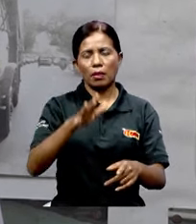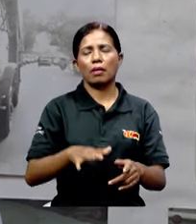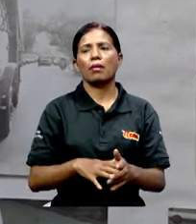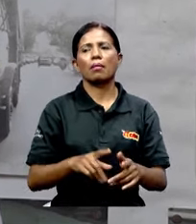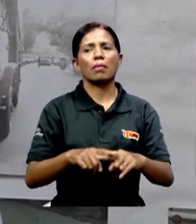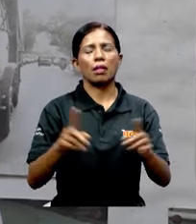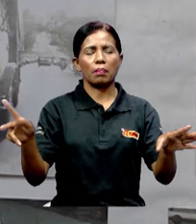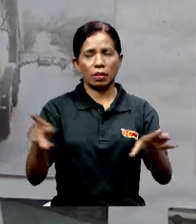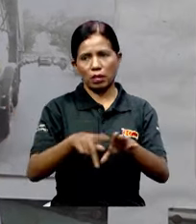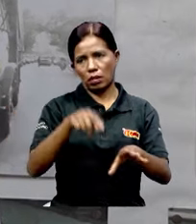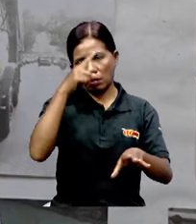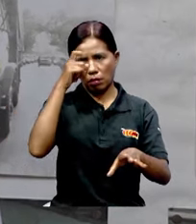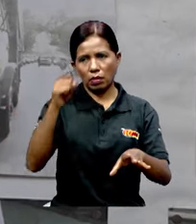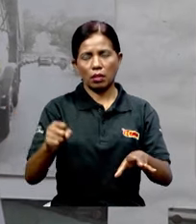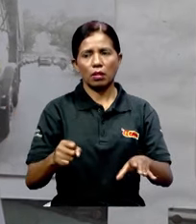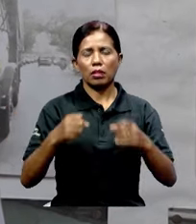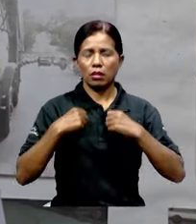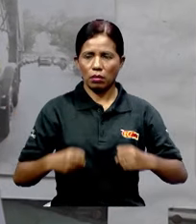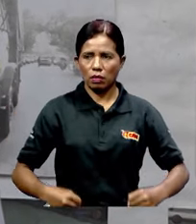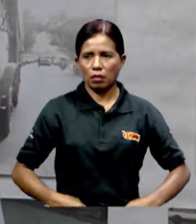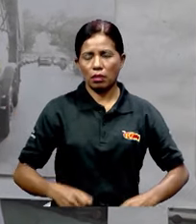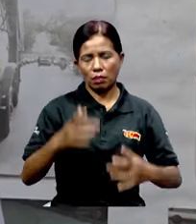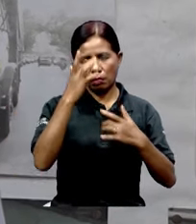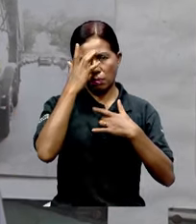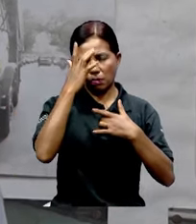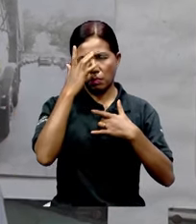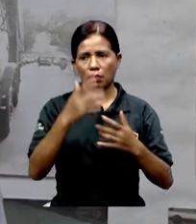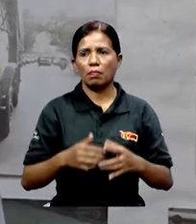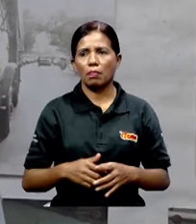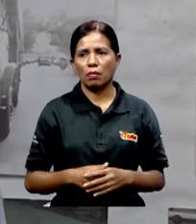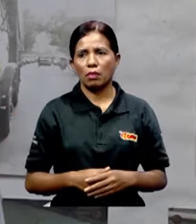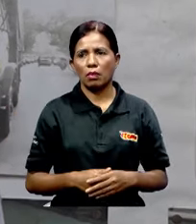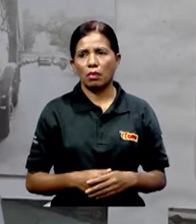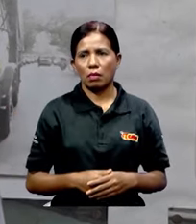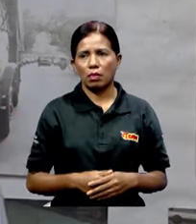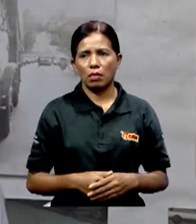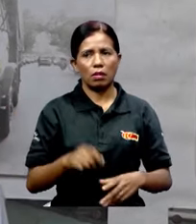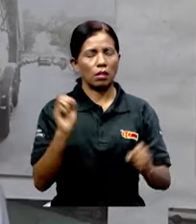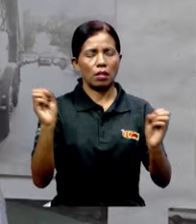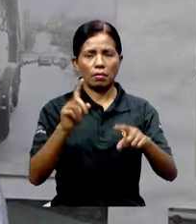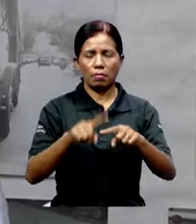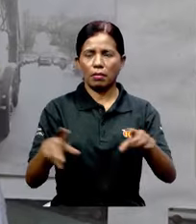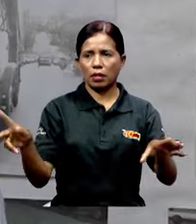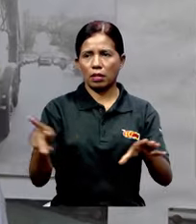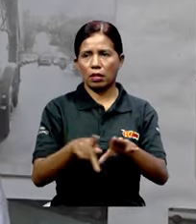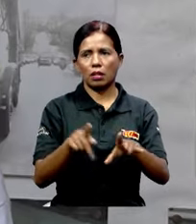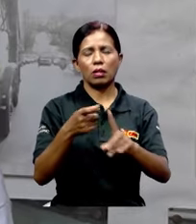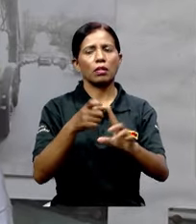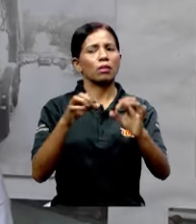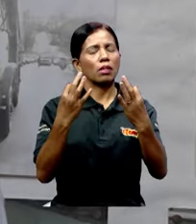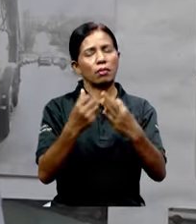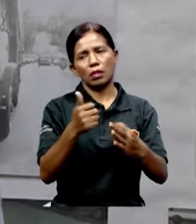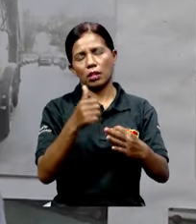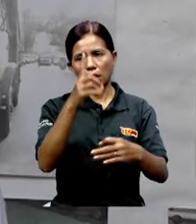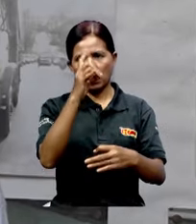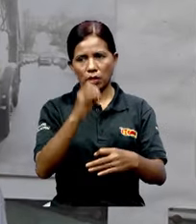la participa tambah kondisau si sadoji nya familia ne se ia moras na maka la participa mai be husinya familia selu kinabe ke